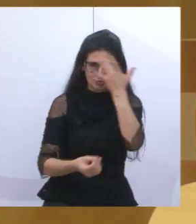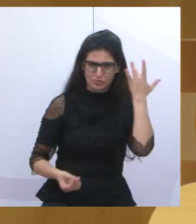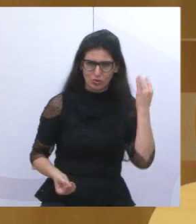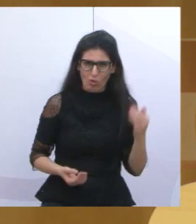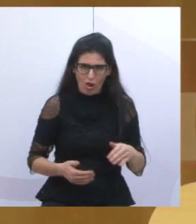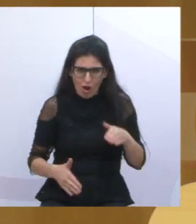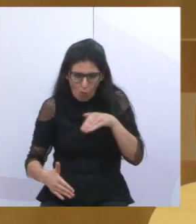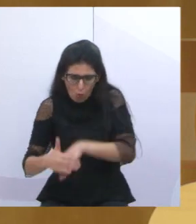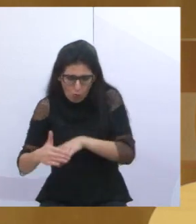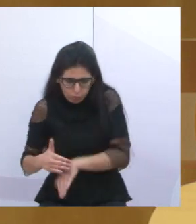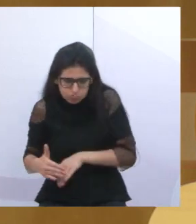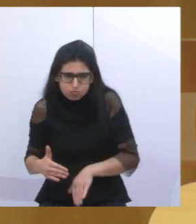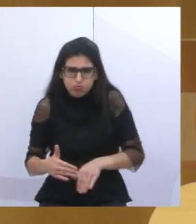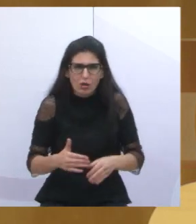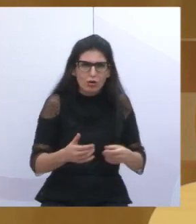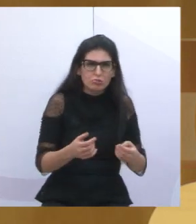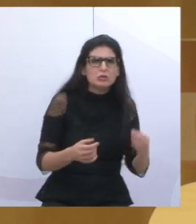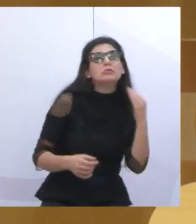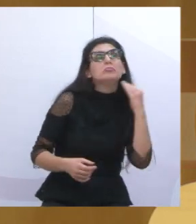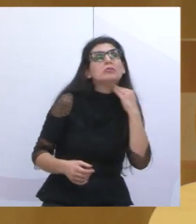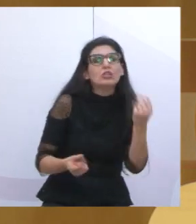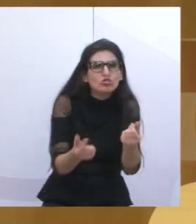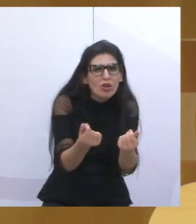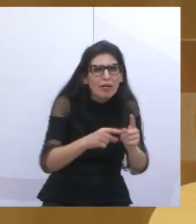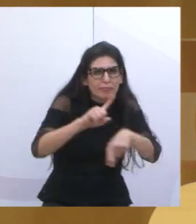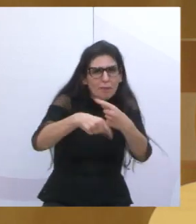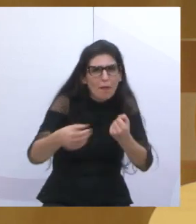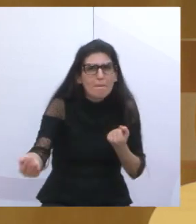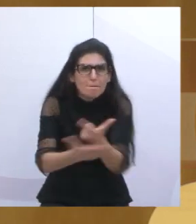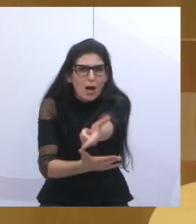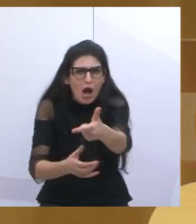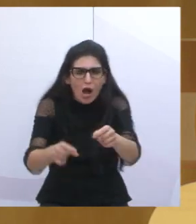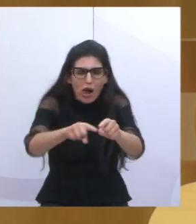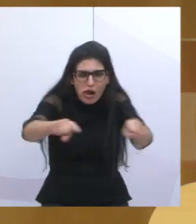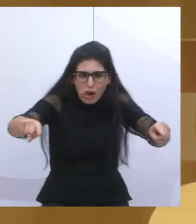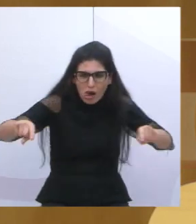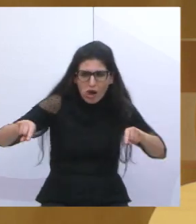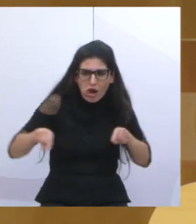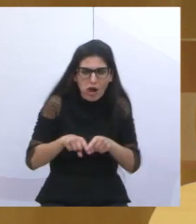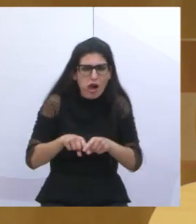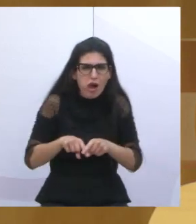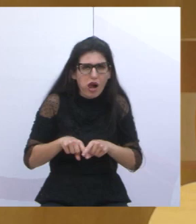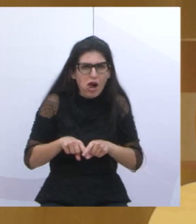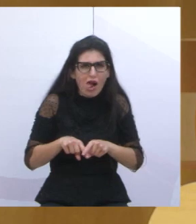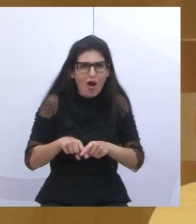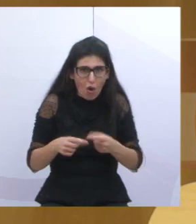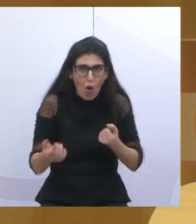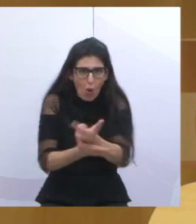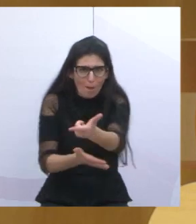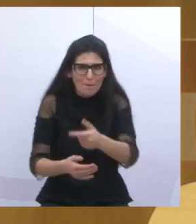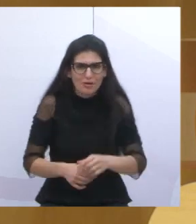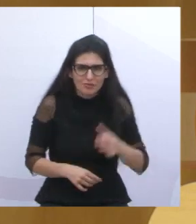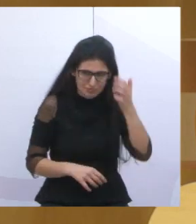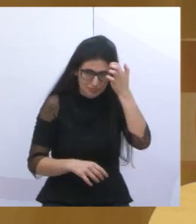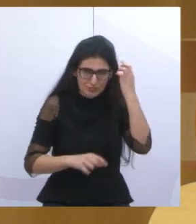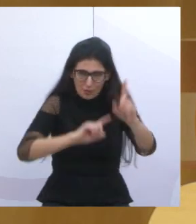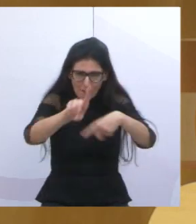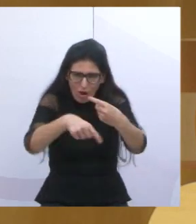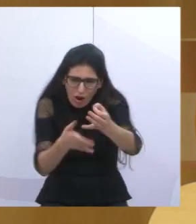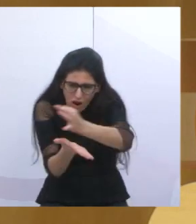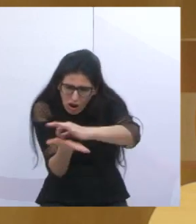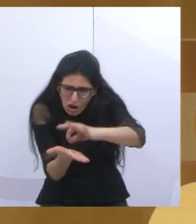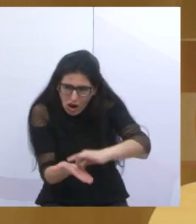poupança, o dinheiro que tem, investe naquele terreno, e depois, quando você vai lá e faz o contrato,